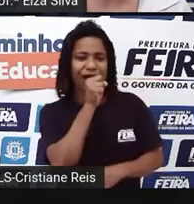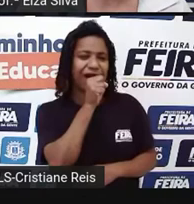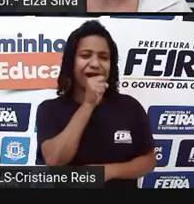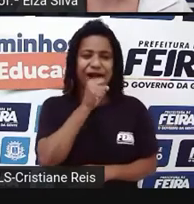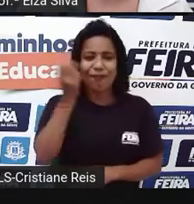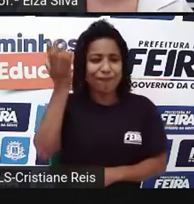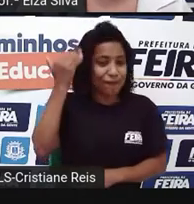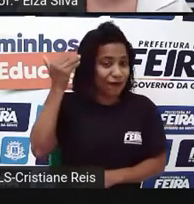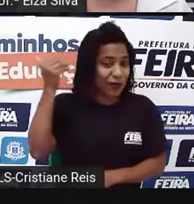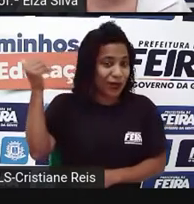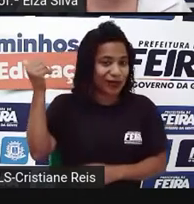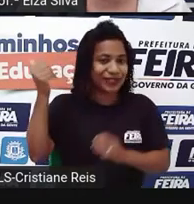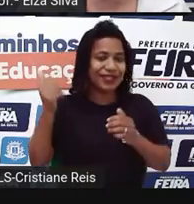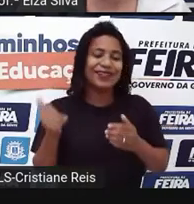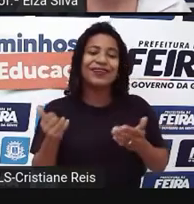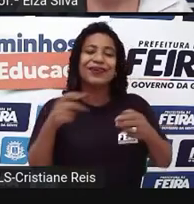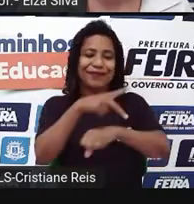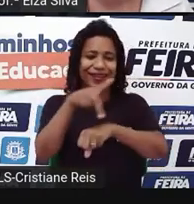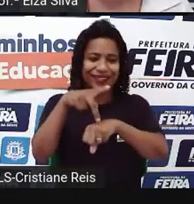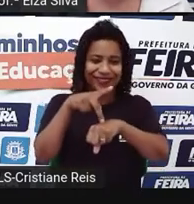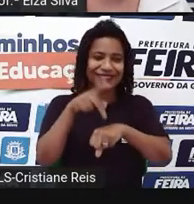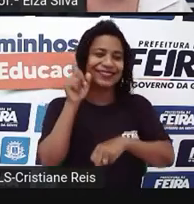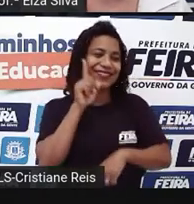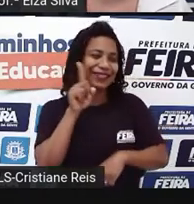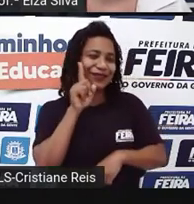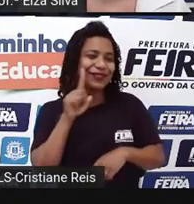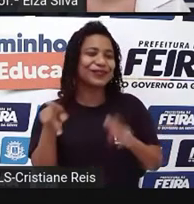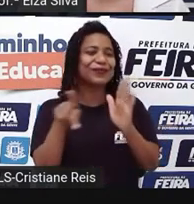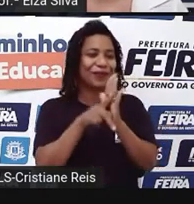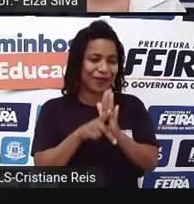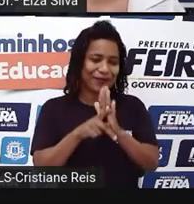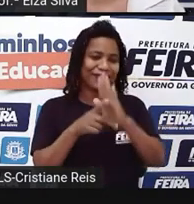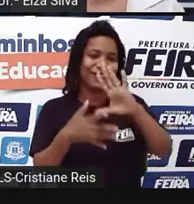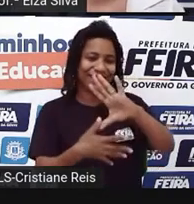Estados Unidos e americanas. Let's go!